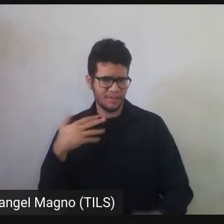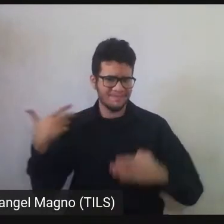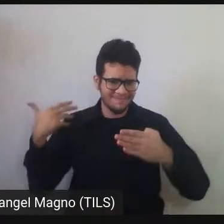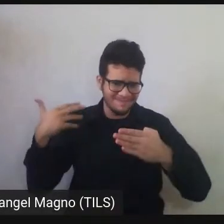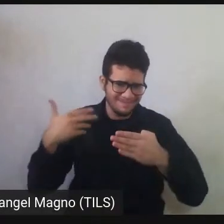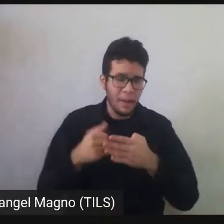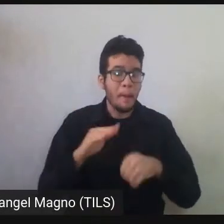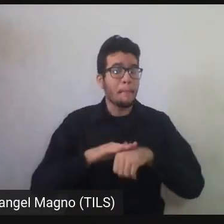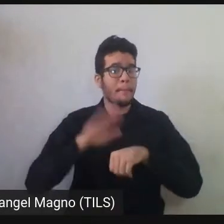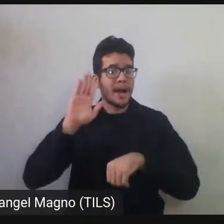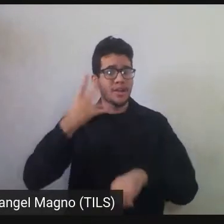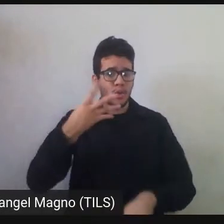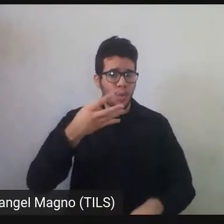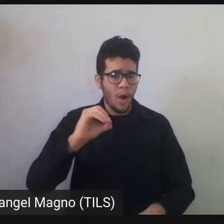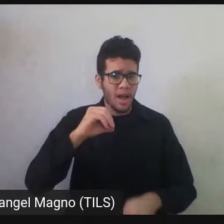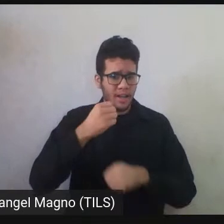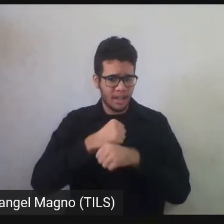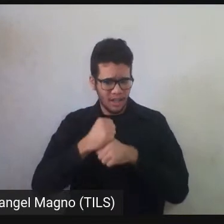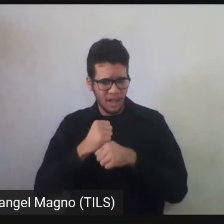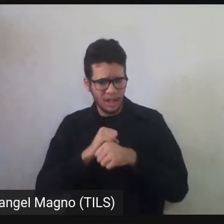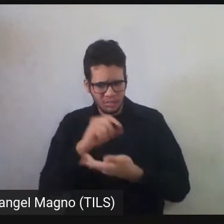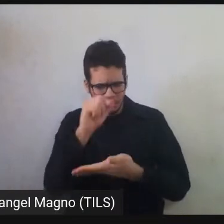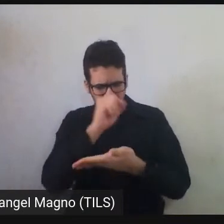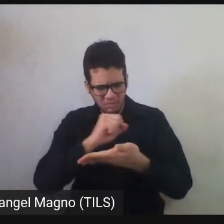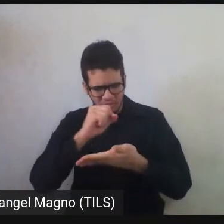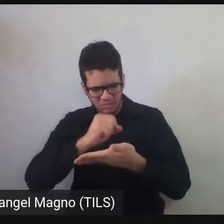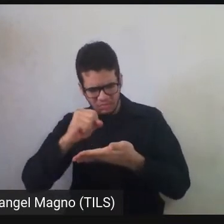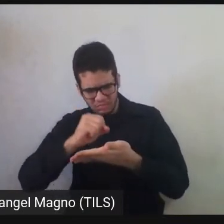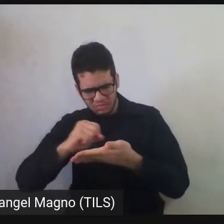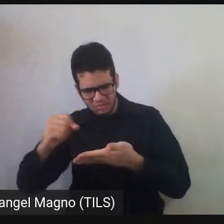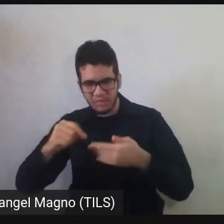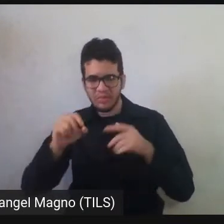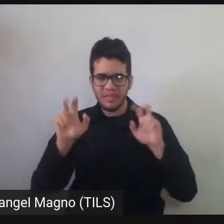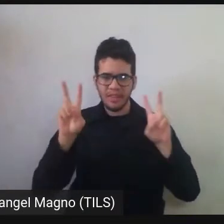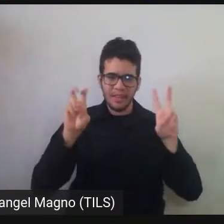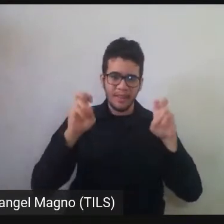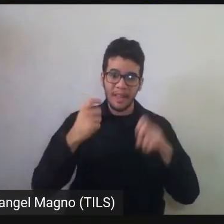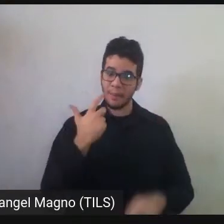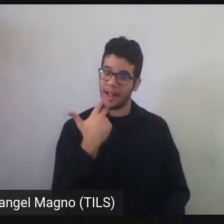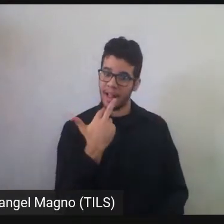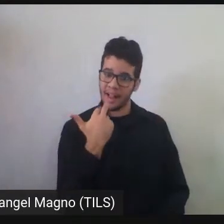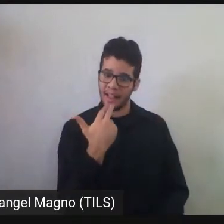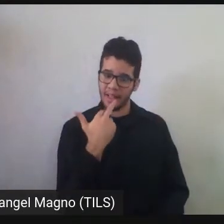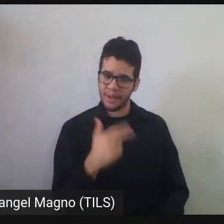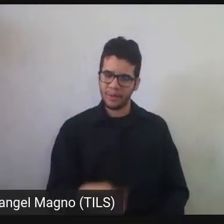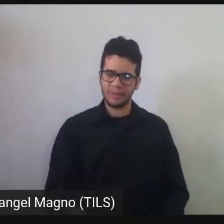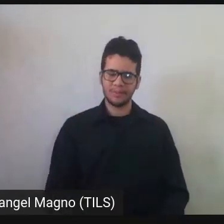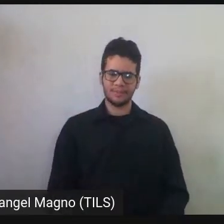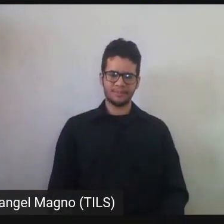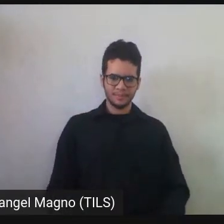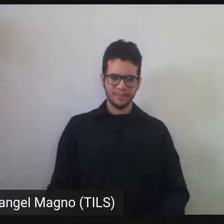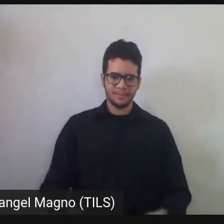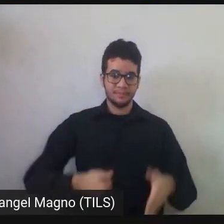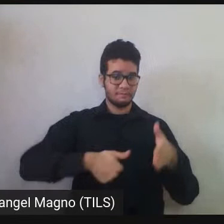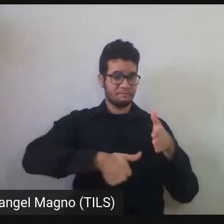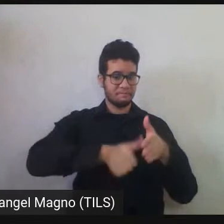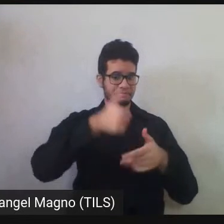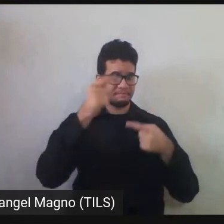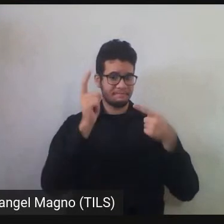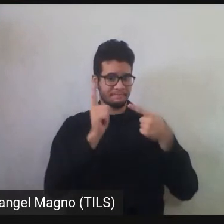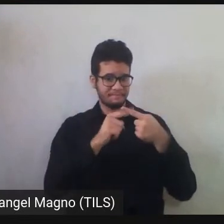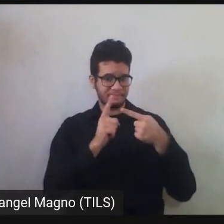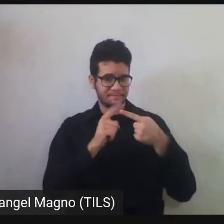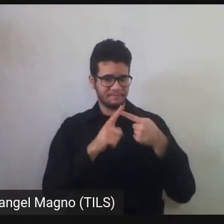40 anos que ele escreve escreve sobre língua então a primeira coisa ele não mantém as mesmas